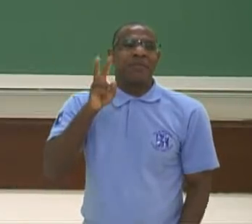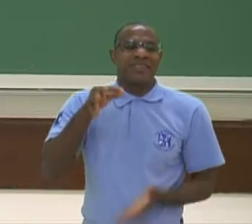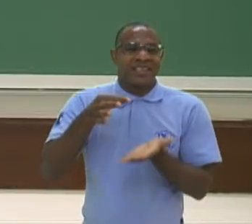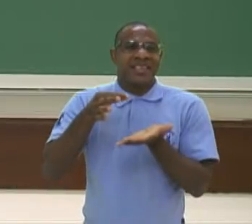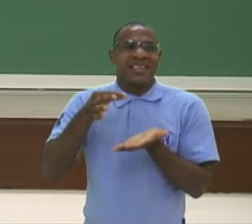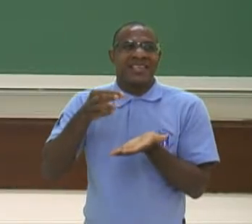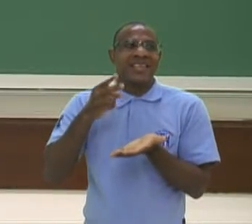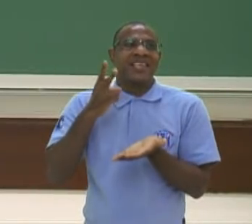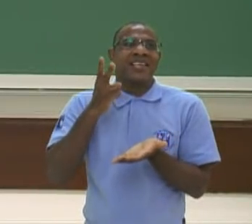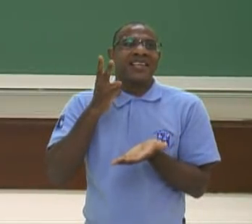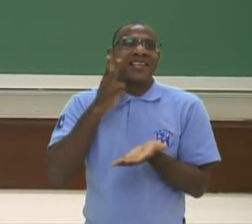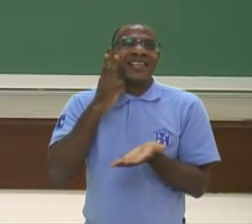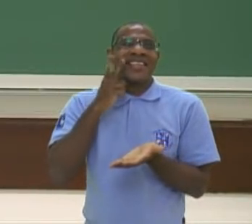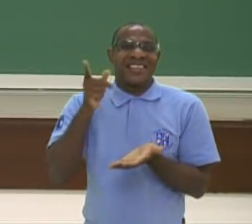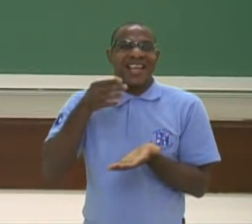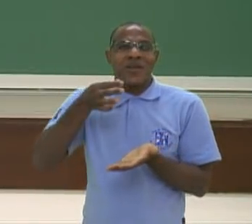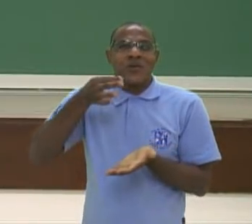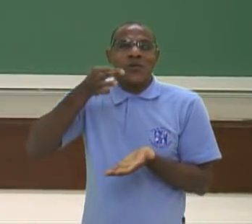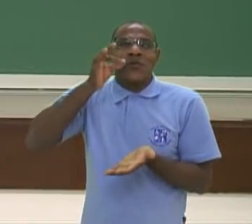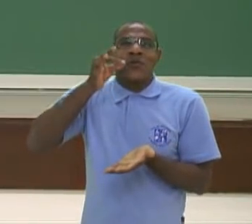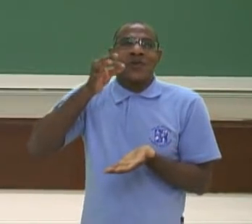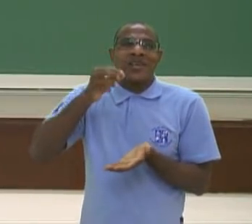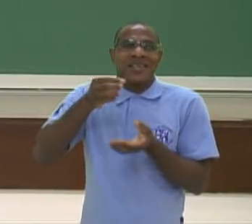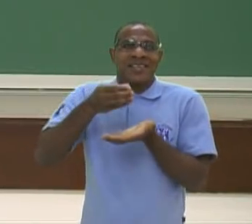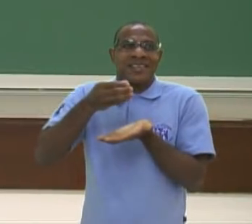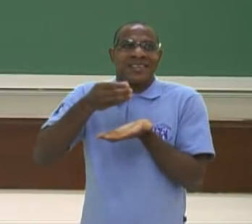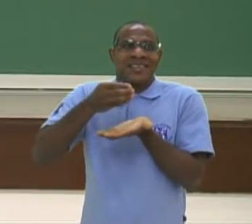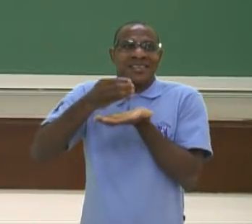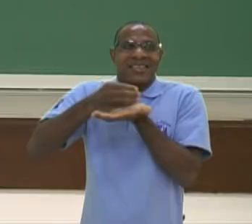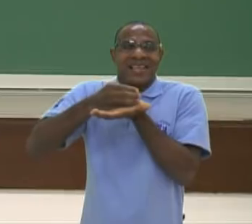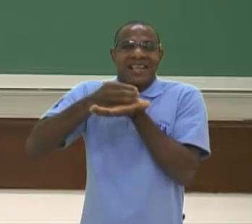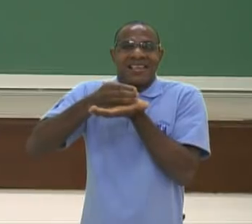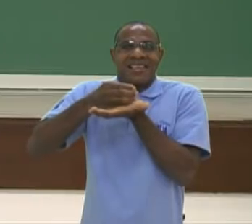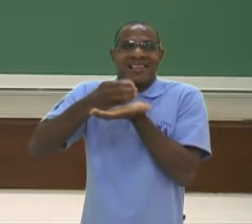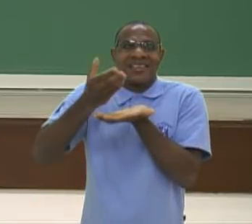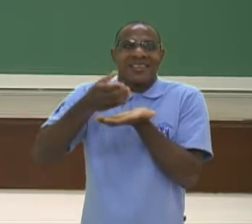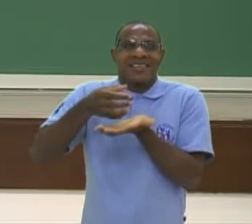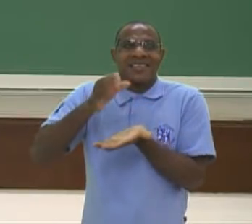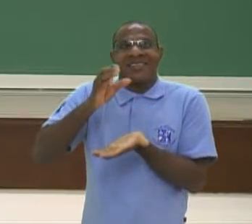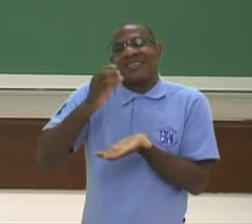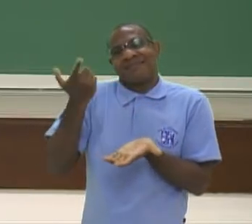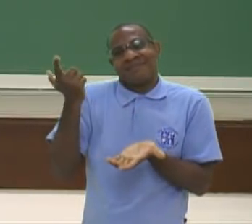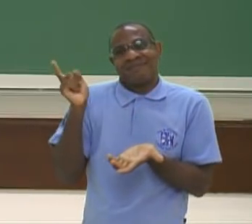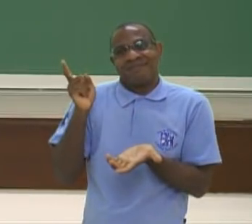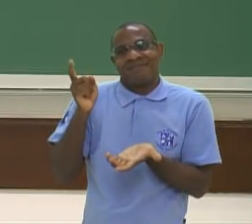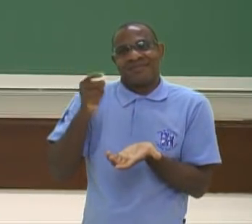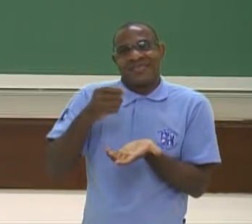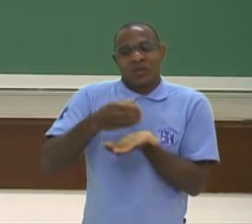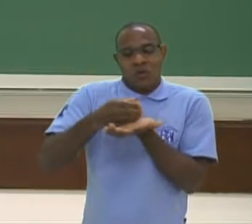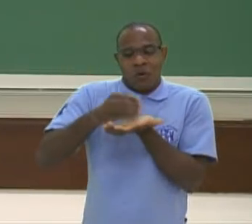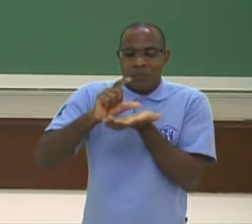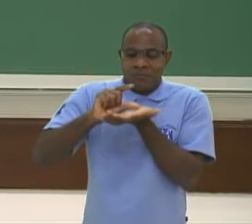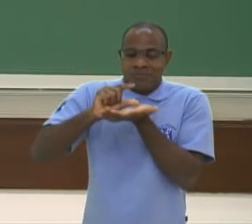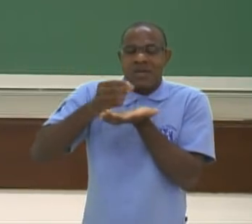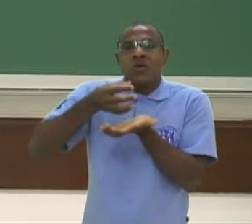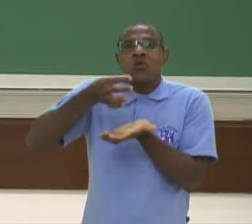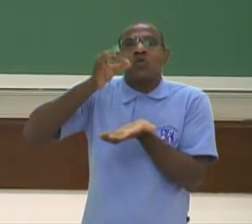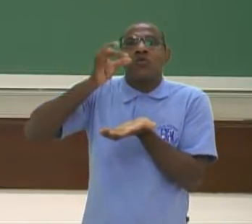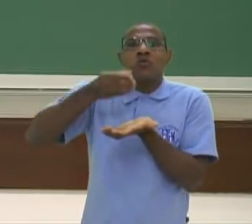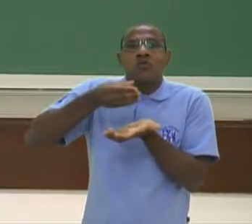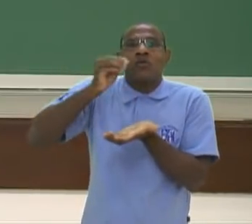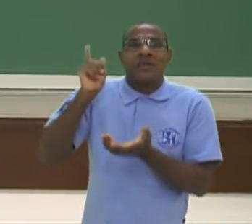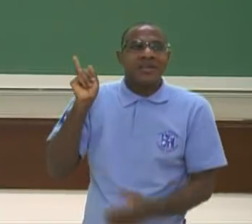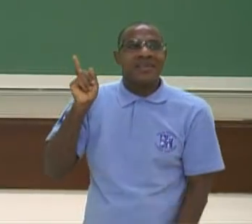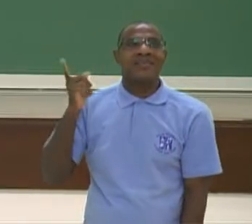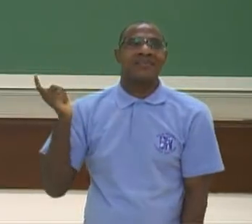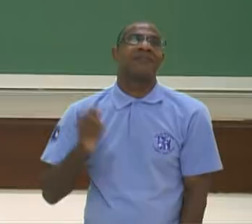que aí você lembra de cálice, que é o conjunto de sépalas, que são as folhas modificadas que estão embaixo